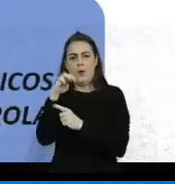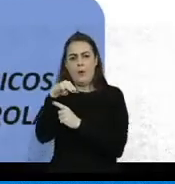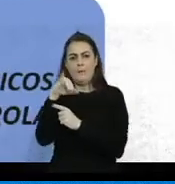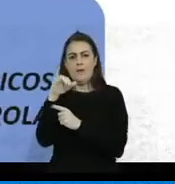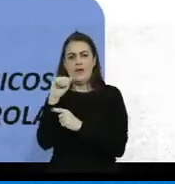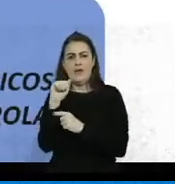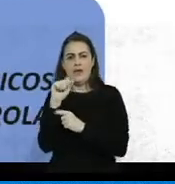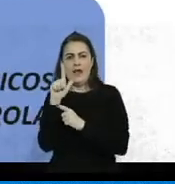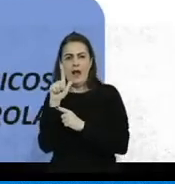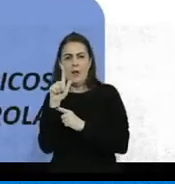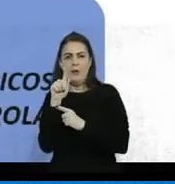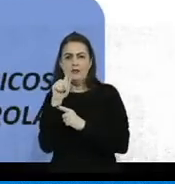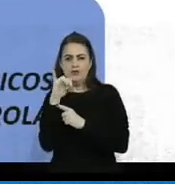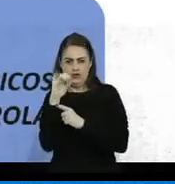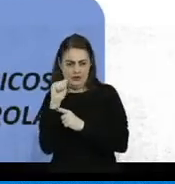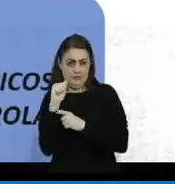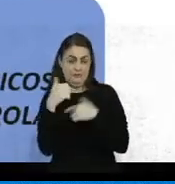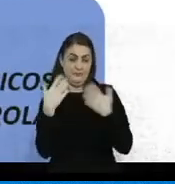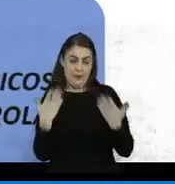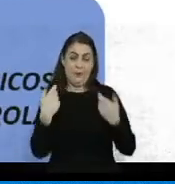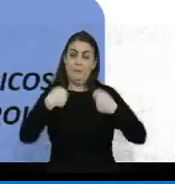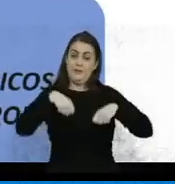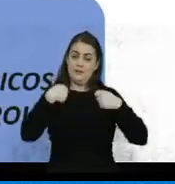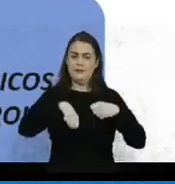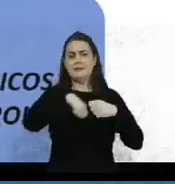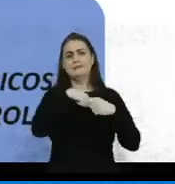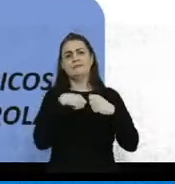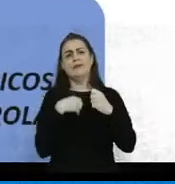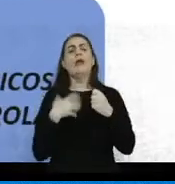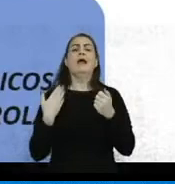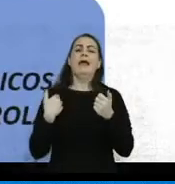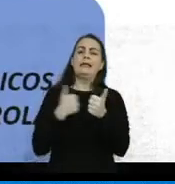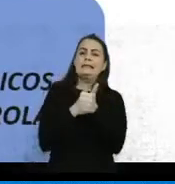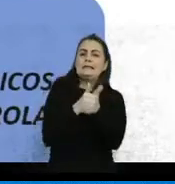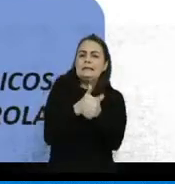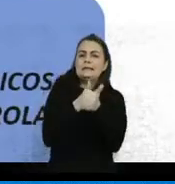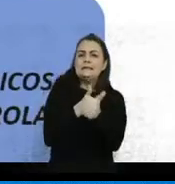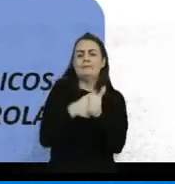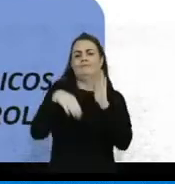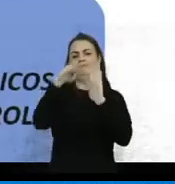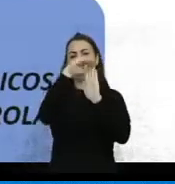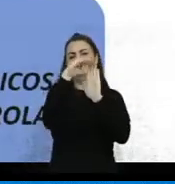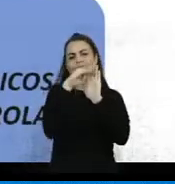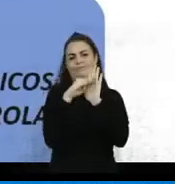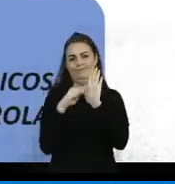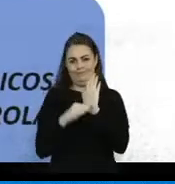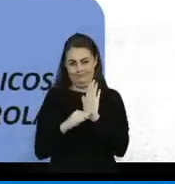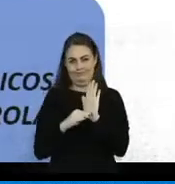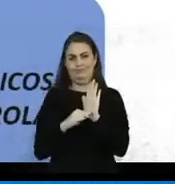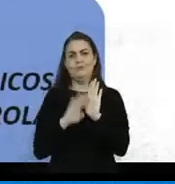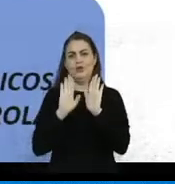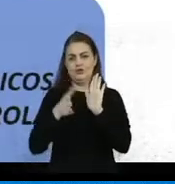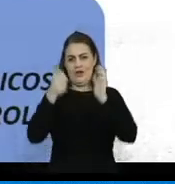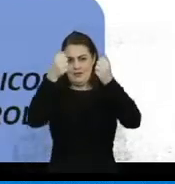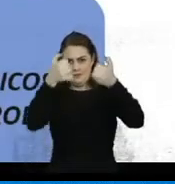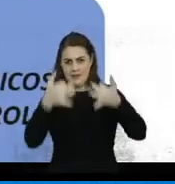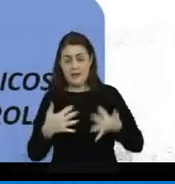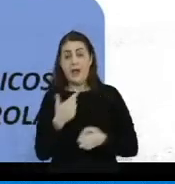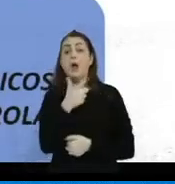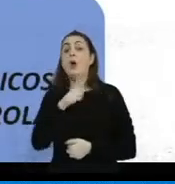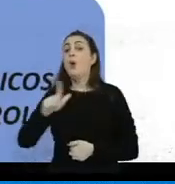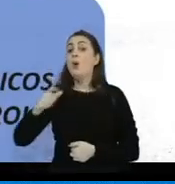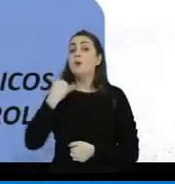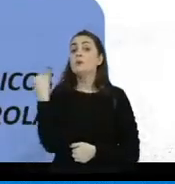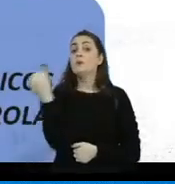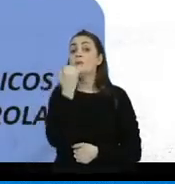e aumentar a serotonina. Outro ponto extremamente importante no tratamento: aumentar